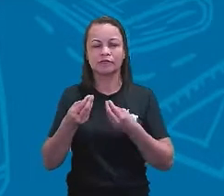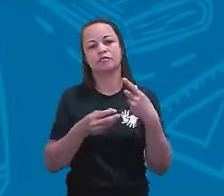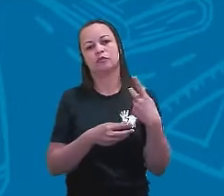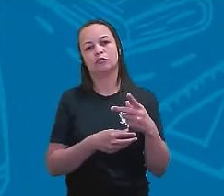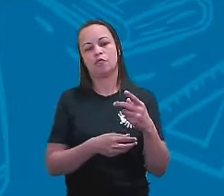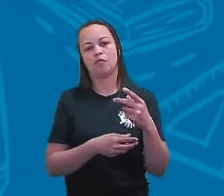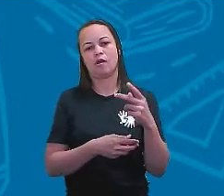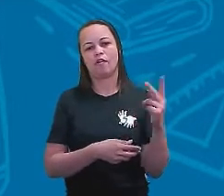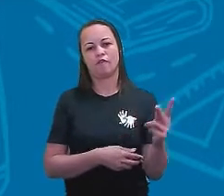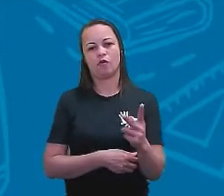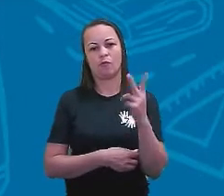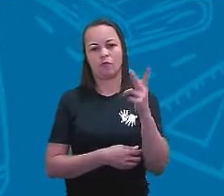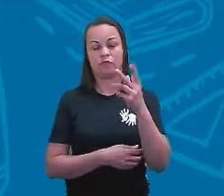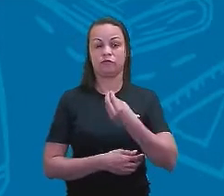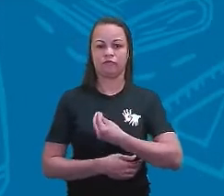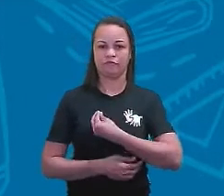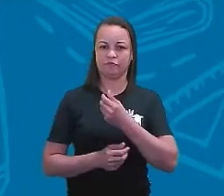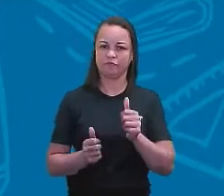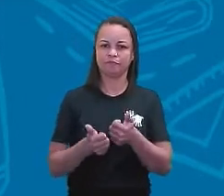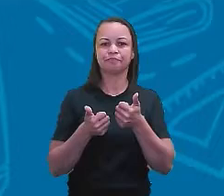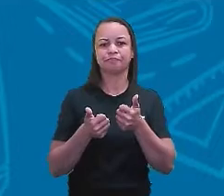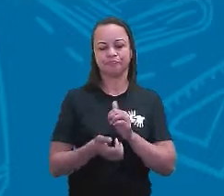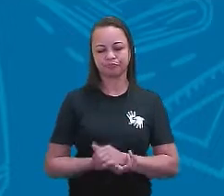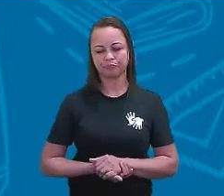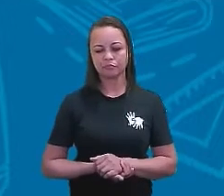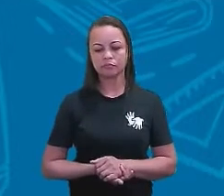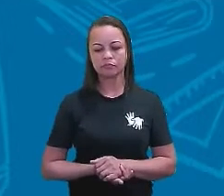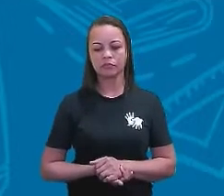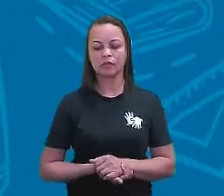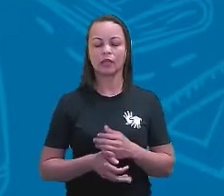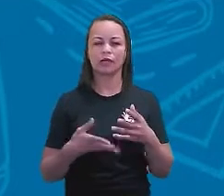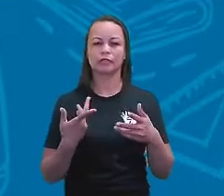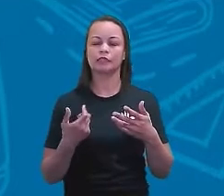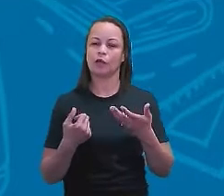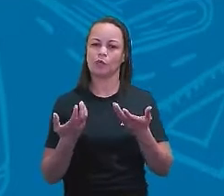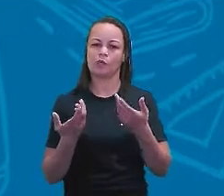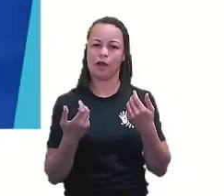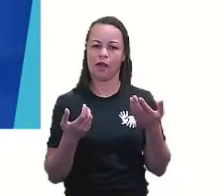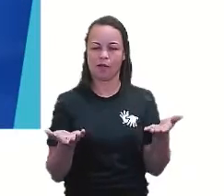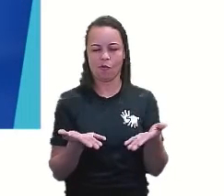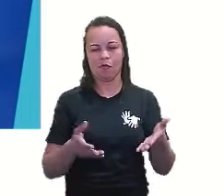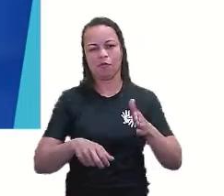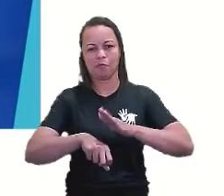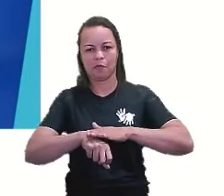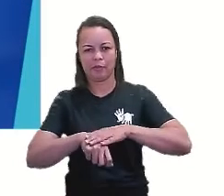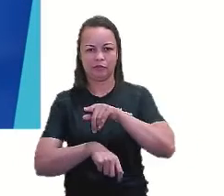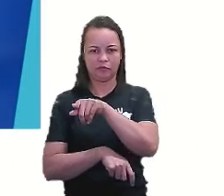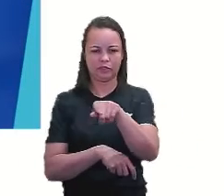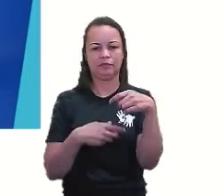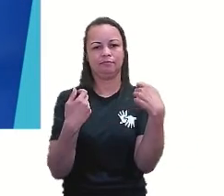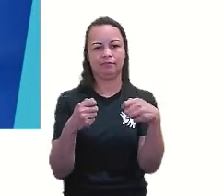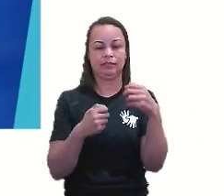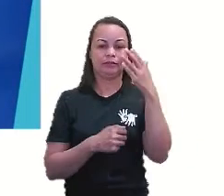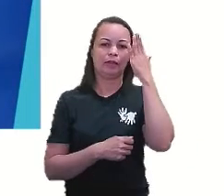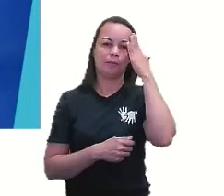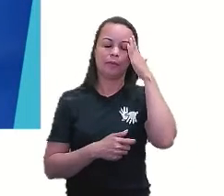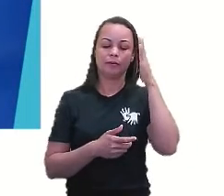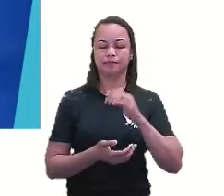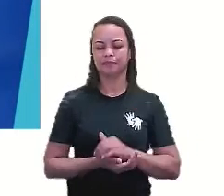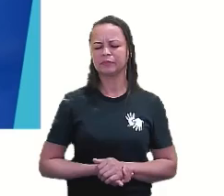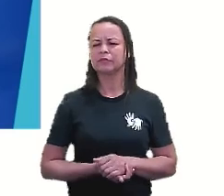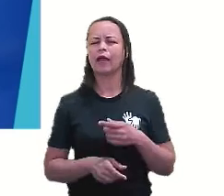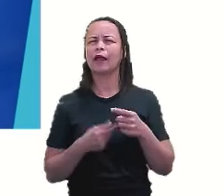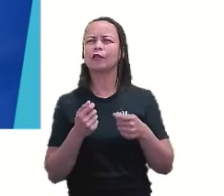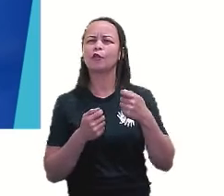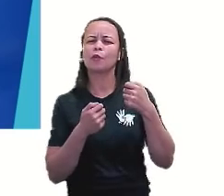qualidade de vida. E aí, eu não poderia deixar de falar nesse momento, né? Você precisa saber. E aí, talvez você esteja se perguntando,